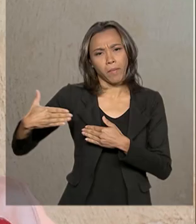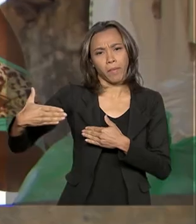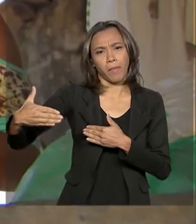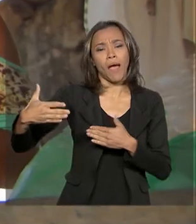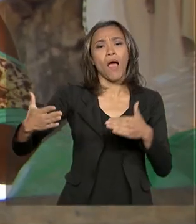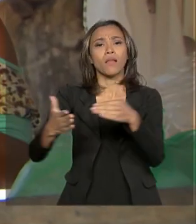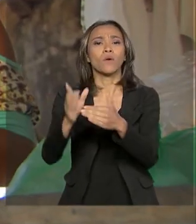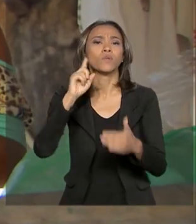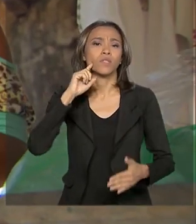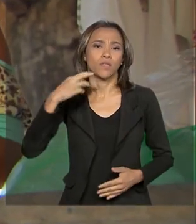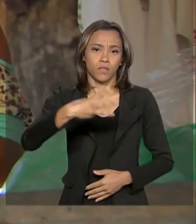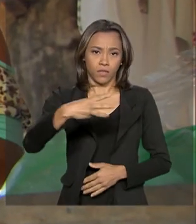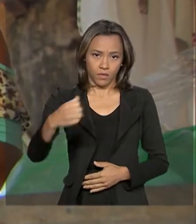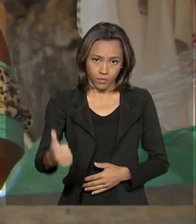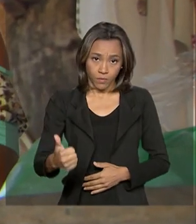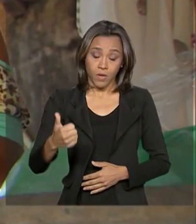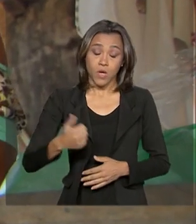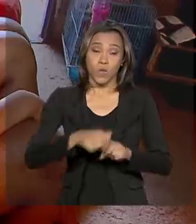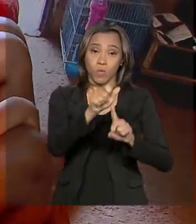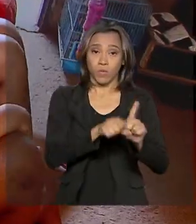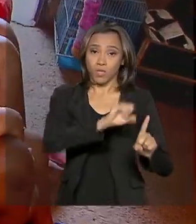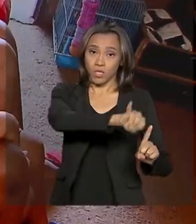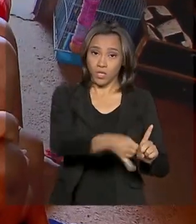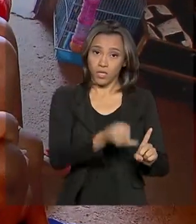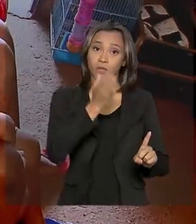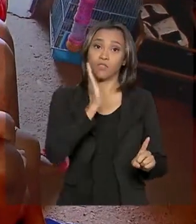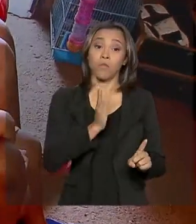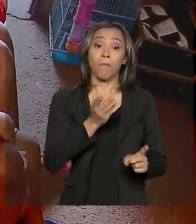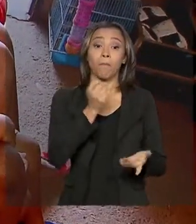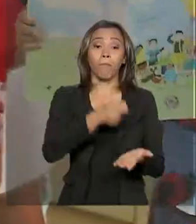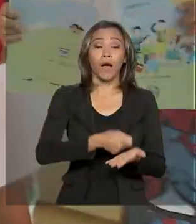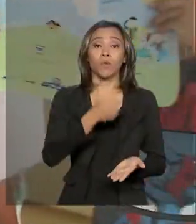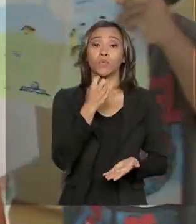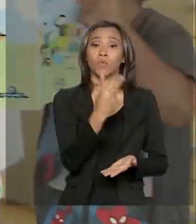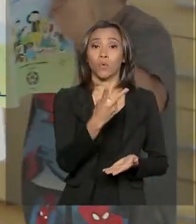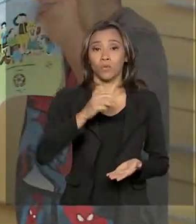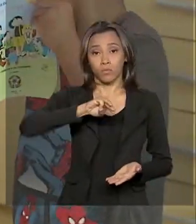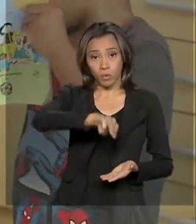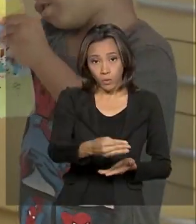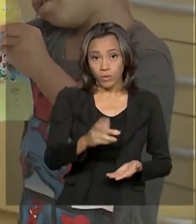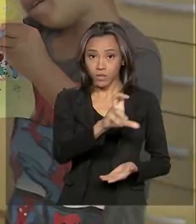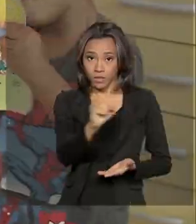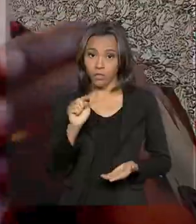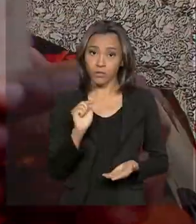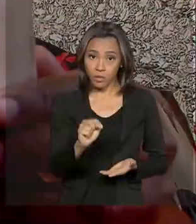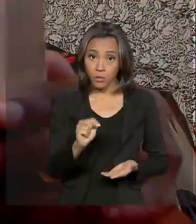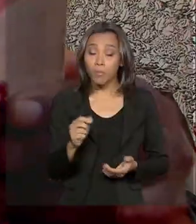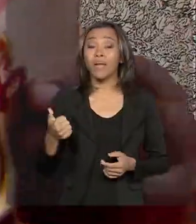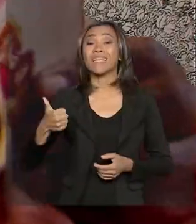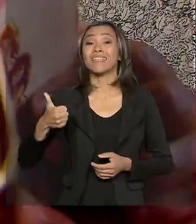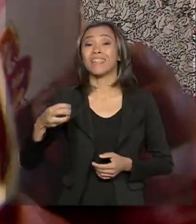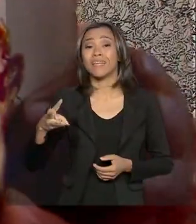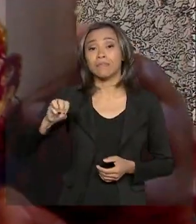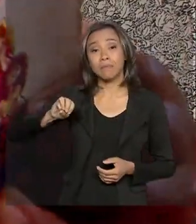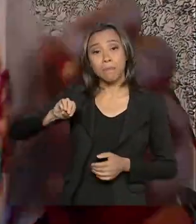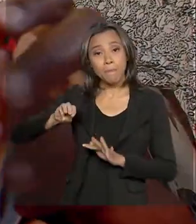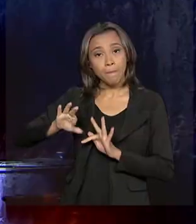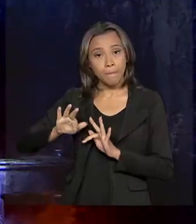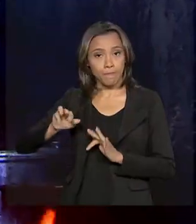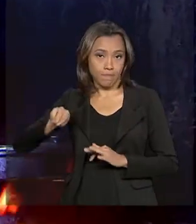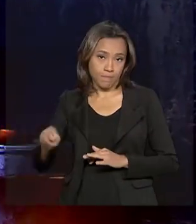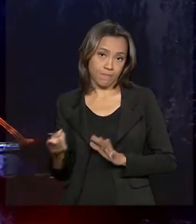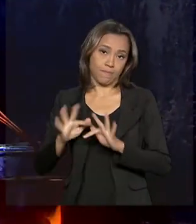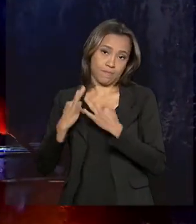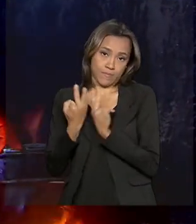31. No mês de janeiro serão pagos R 2,5 bilhões para 13 milhões de famílias em todo o país.